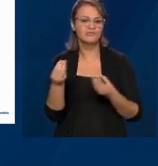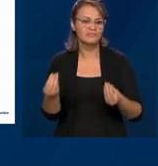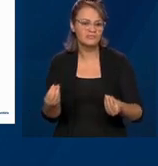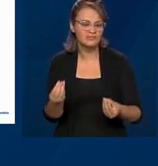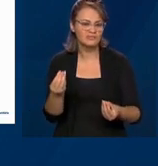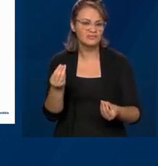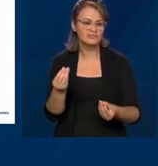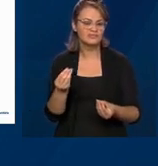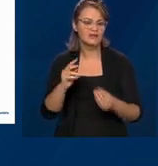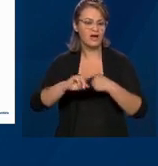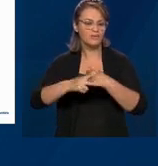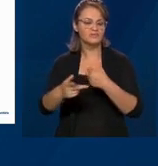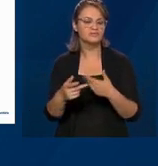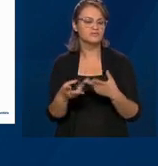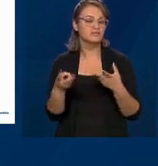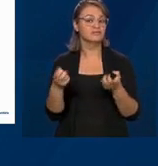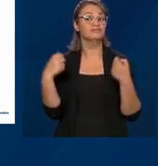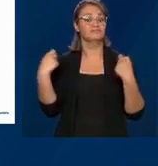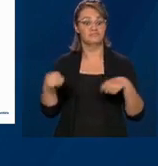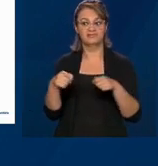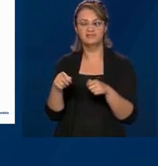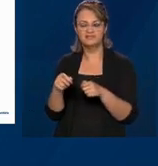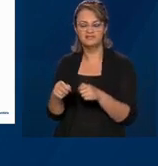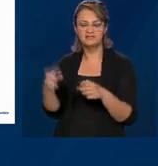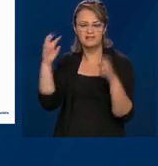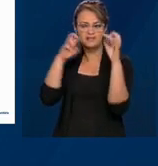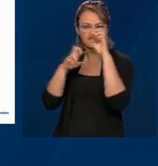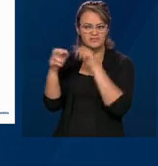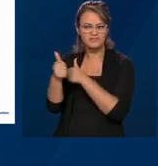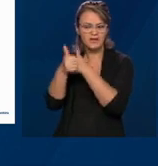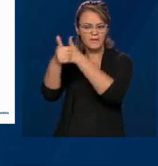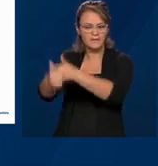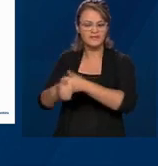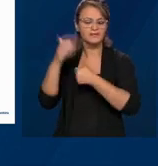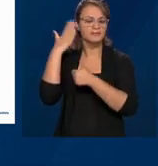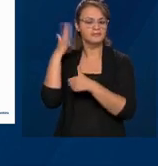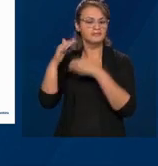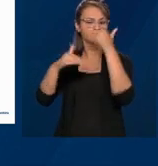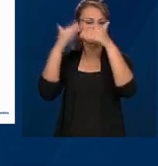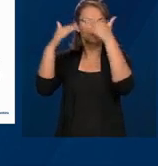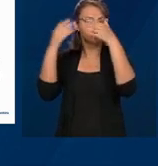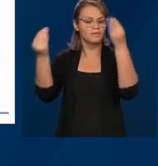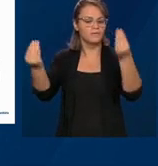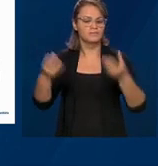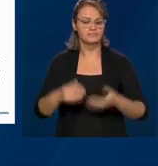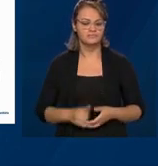atentos, acompanhar de muito perto para ver como que isso vai se desenvolver.